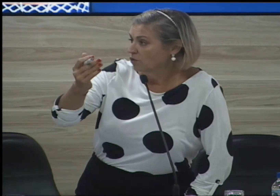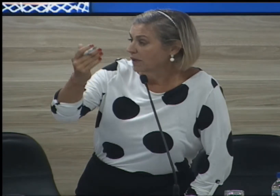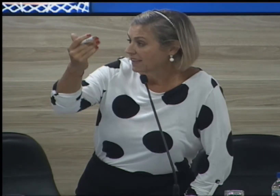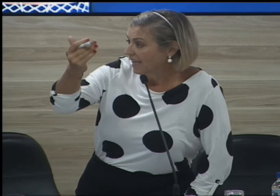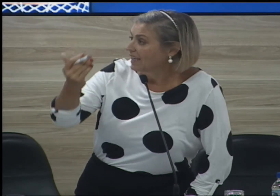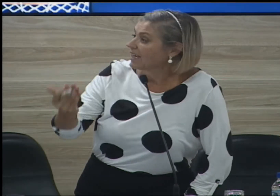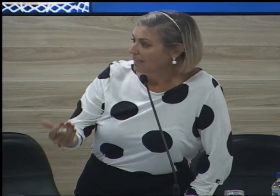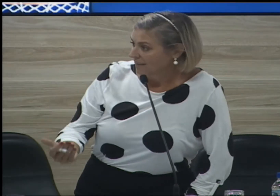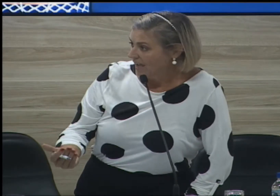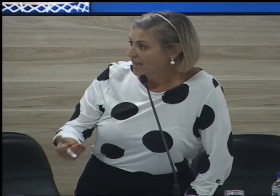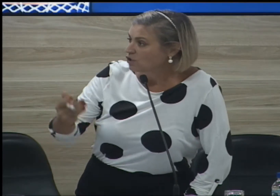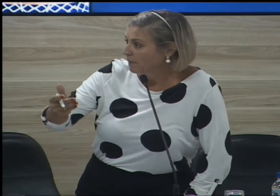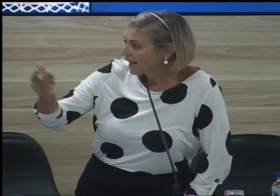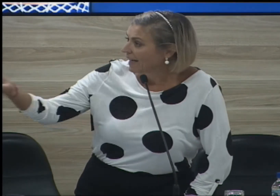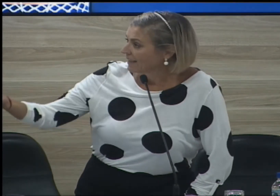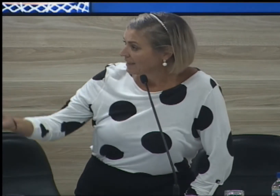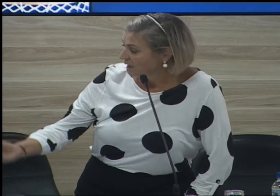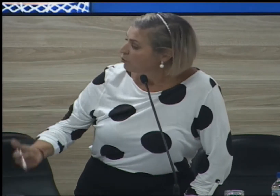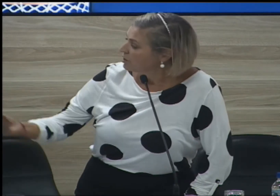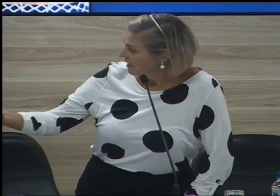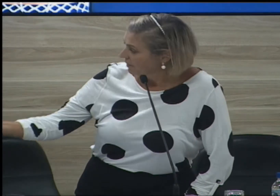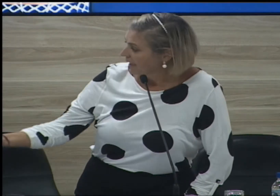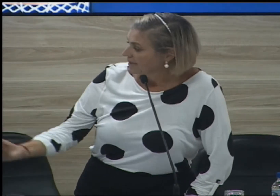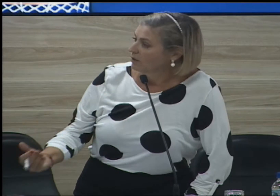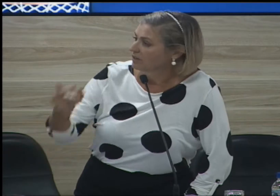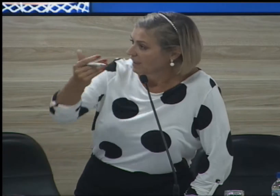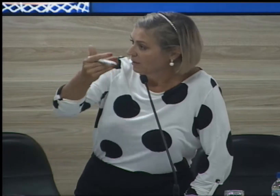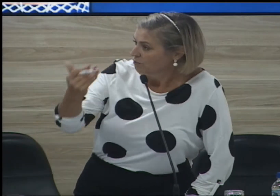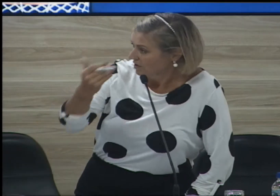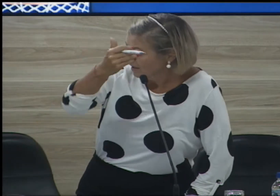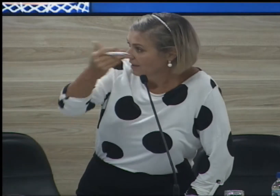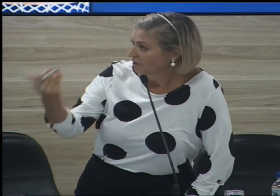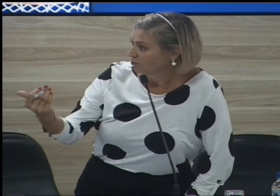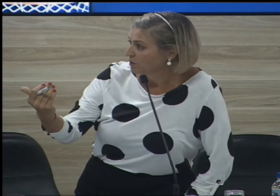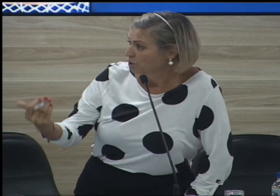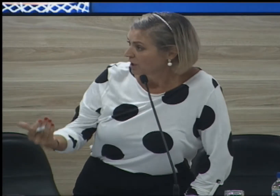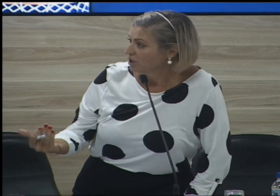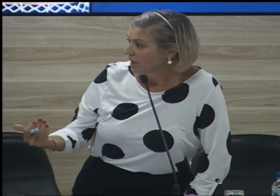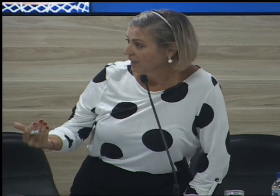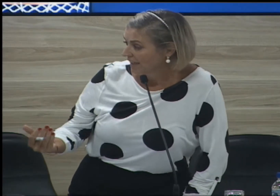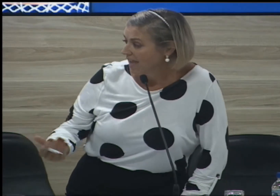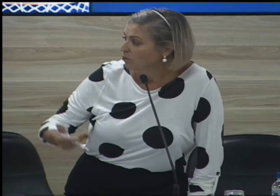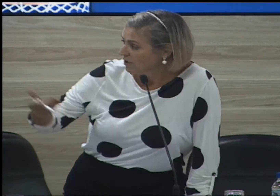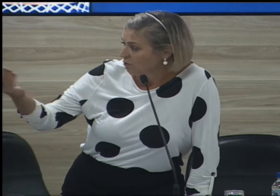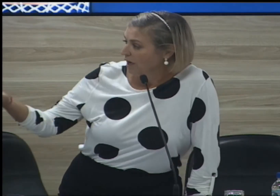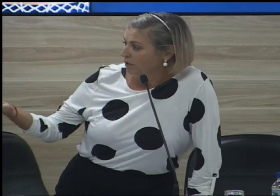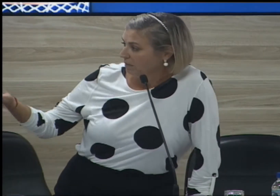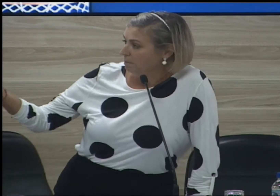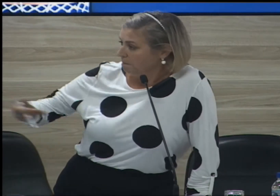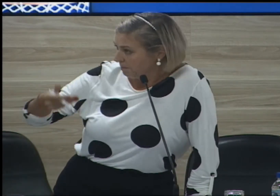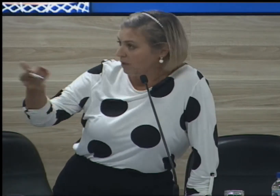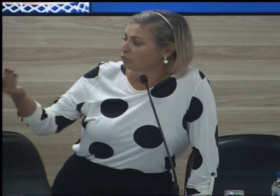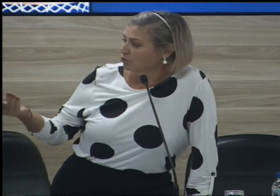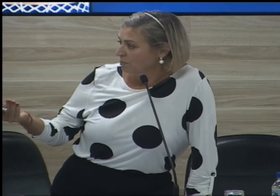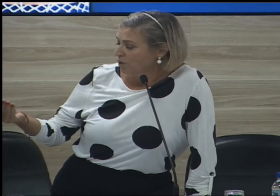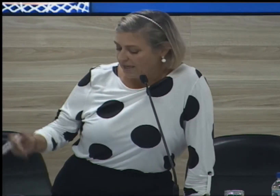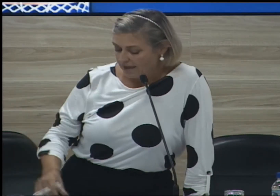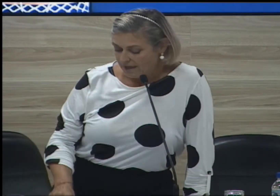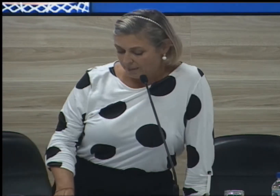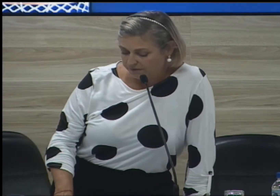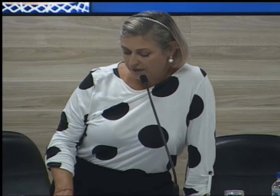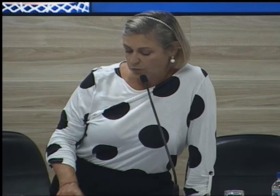vereador Newton. Exatamente, quero corroborar com a sua explanação. É extremamente importante que a gente entenda, e